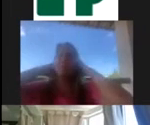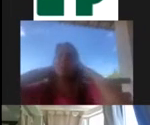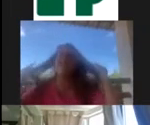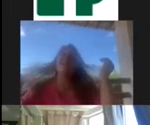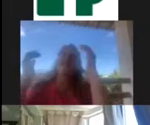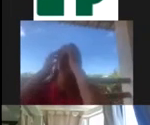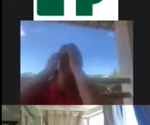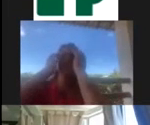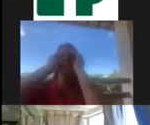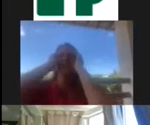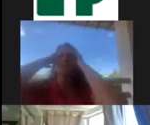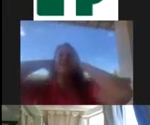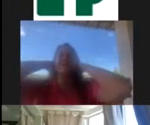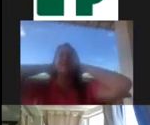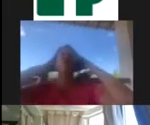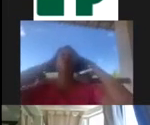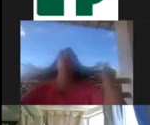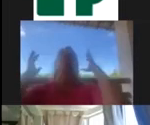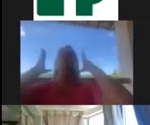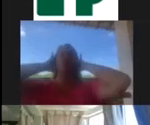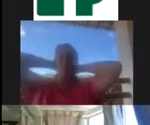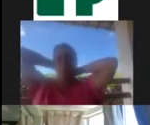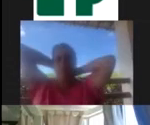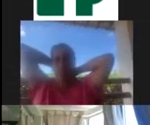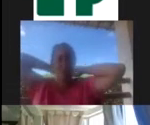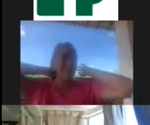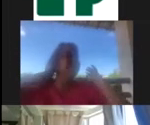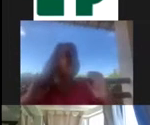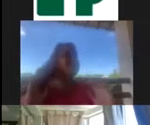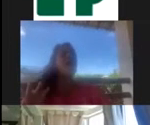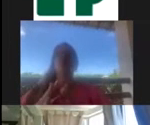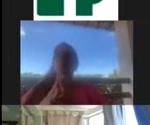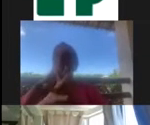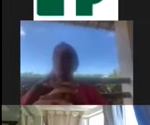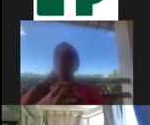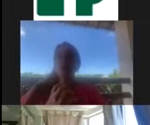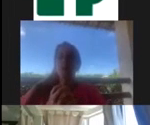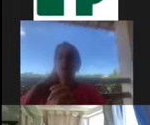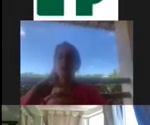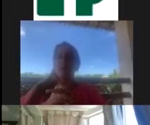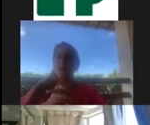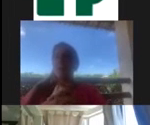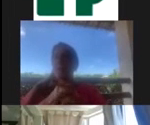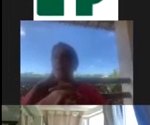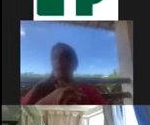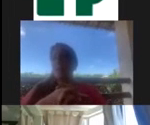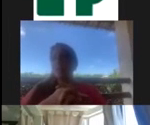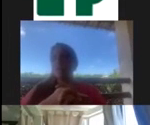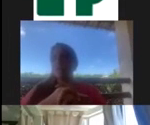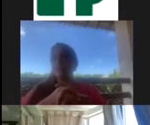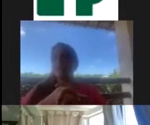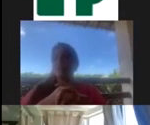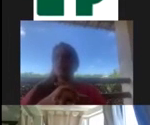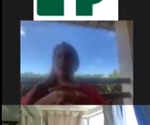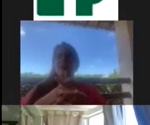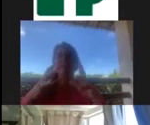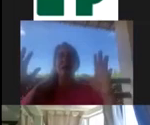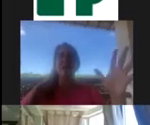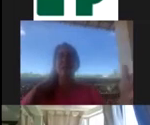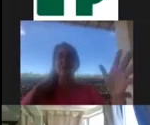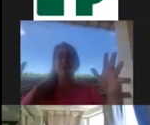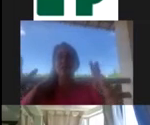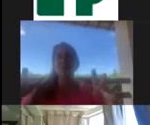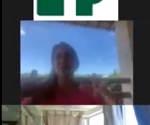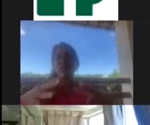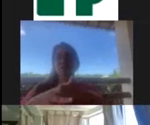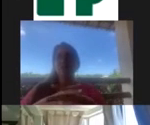fazer tudo pela internet, mas, por exemplo, a assinatura do documento ser presencial. Você ter essa dificuldade de assinatura e